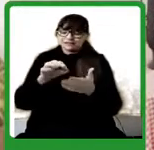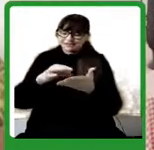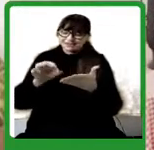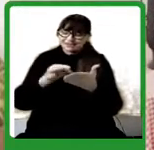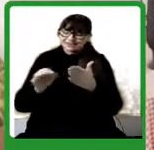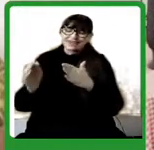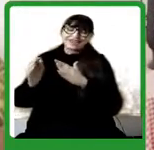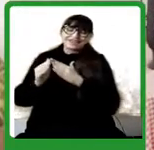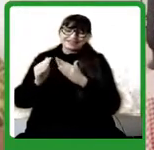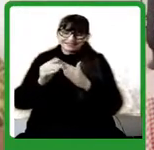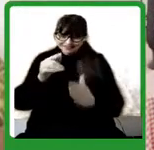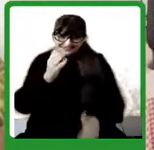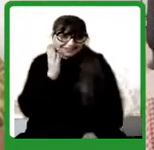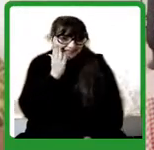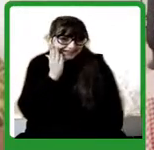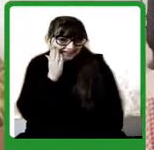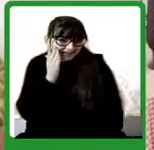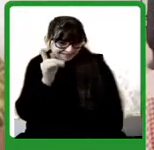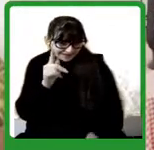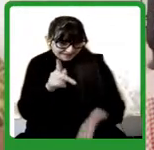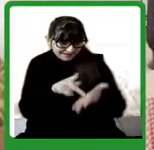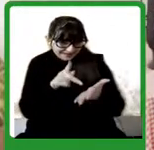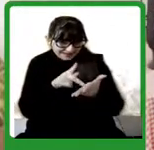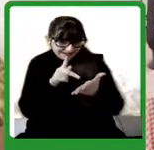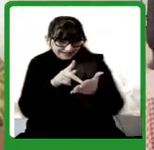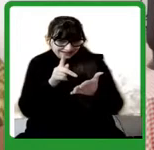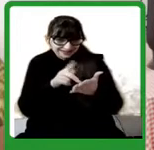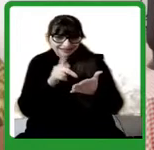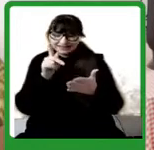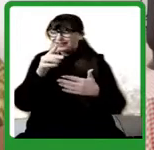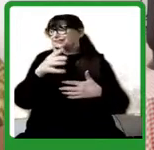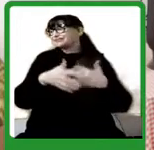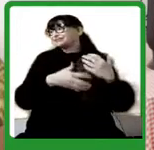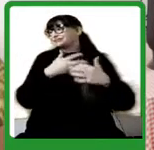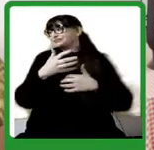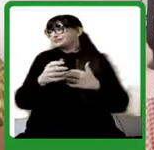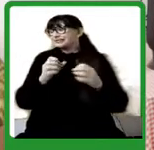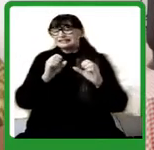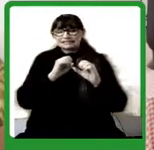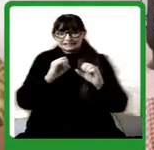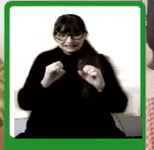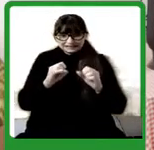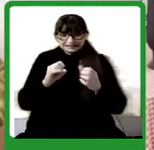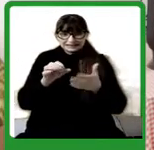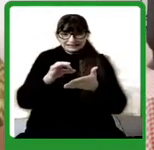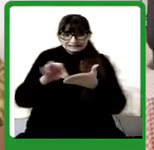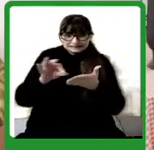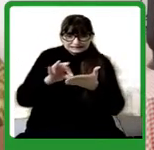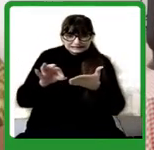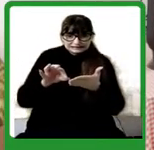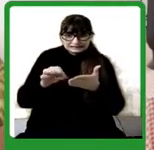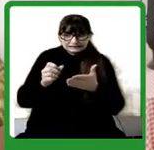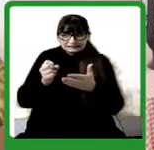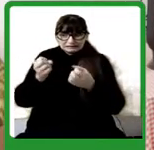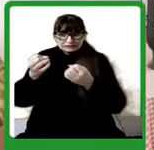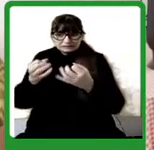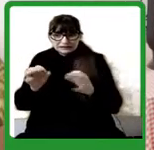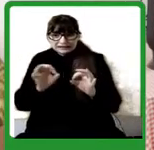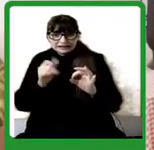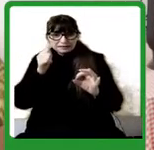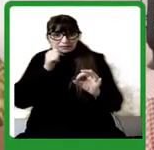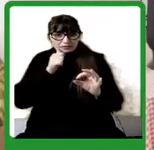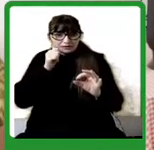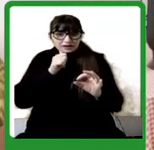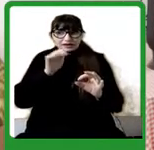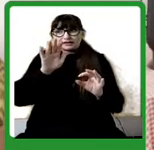estão em casa me assistindo. É uma folia. E daí, se o cara avaliza o vizinho sem contar pra mulher, a mulher já fica louca. Porque eu te disse